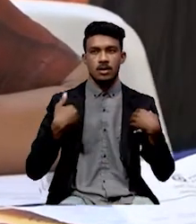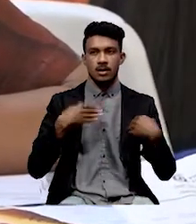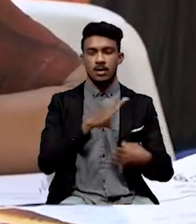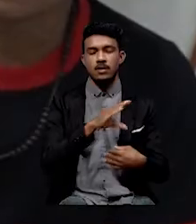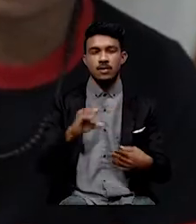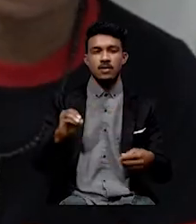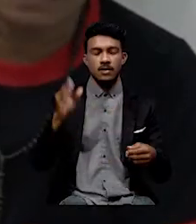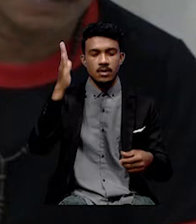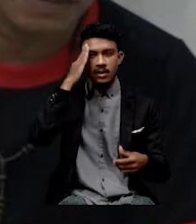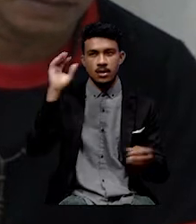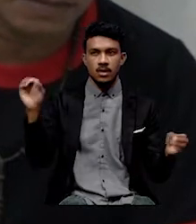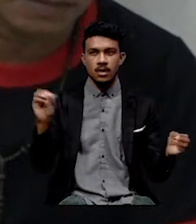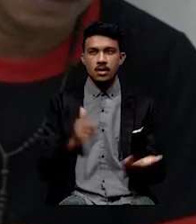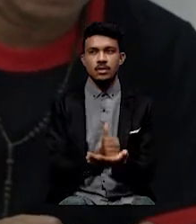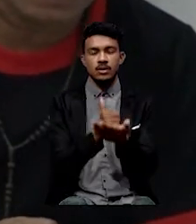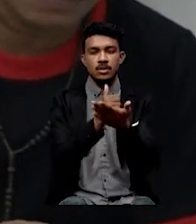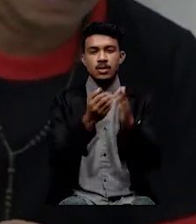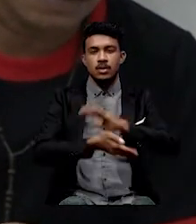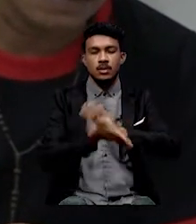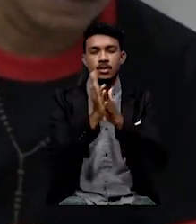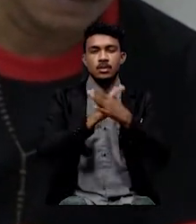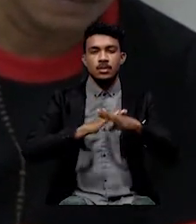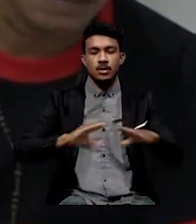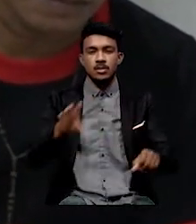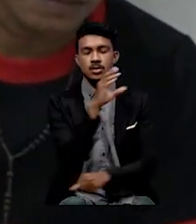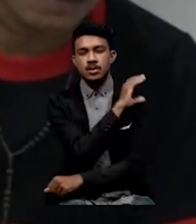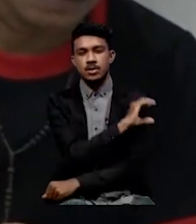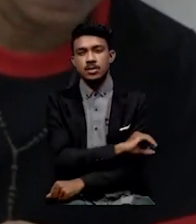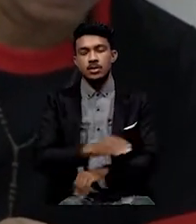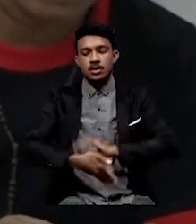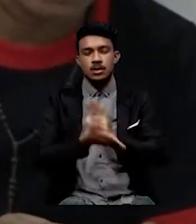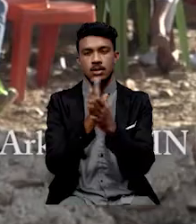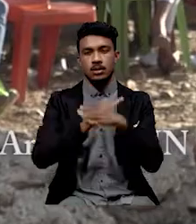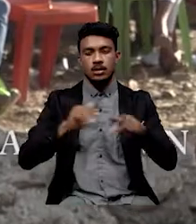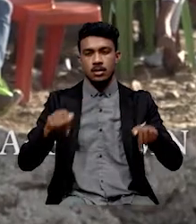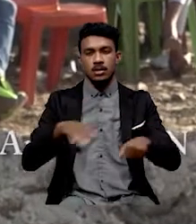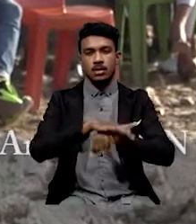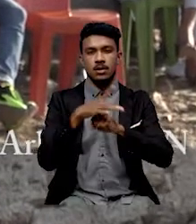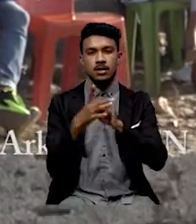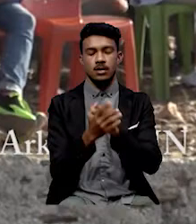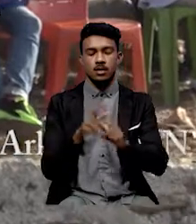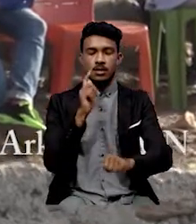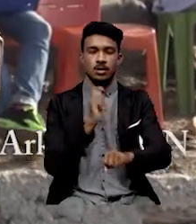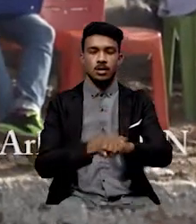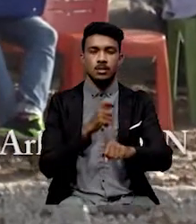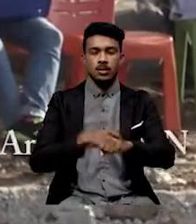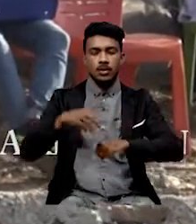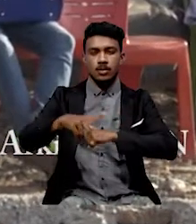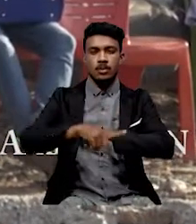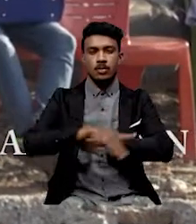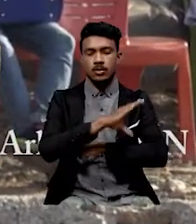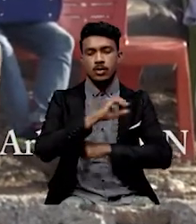provocativo, nebe la contribui para paz, segurança, no estabilidade e railaran durante período campanha política no